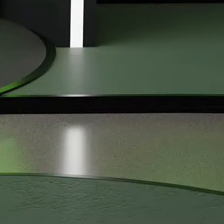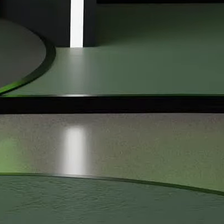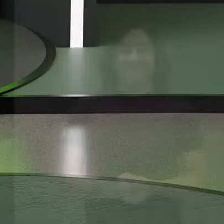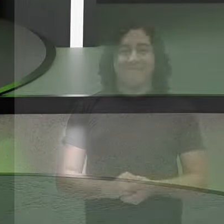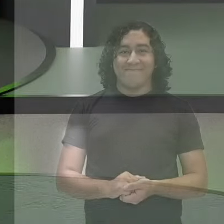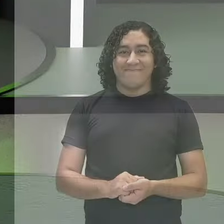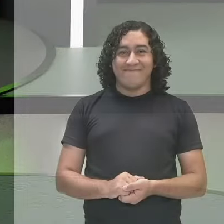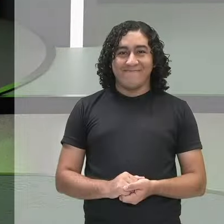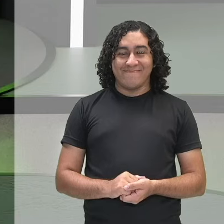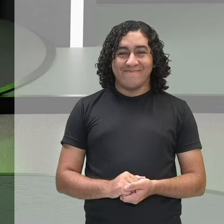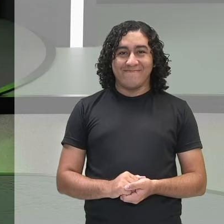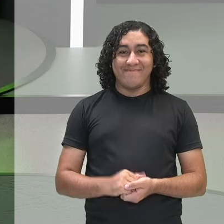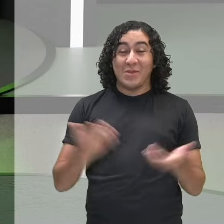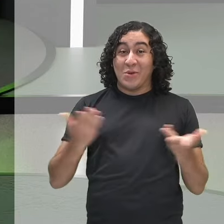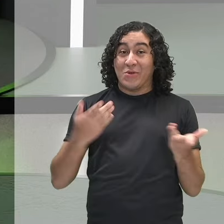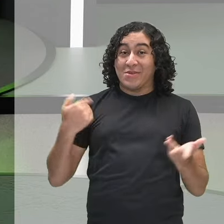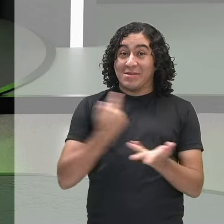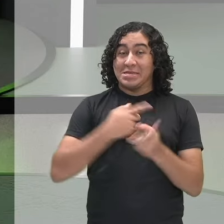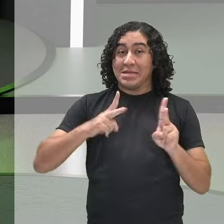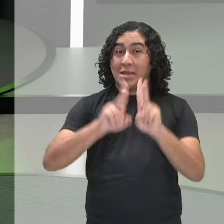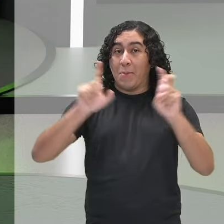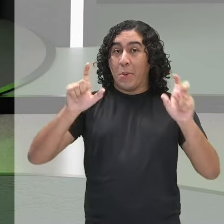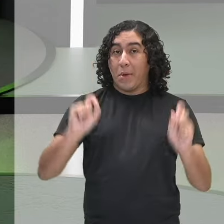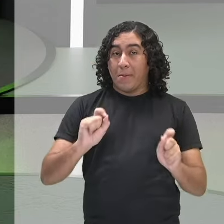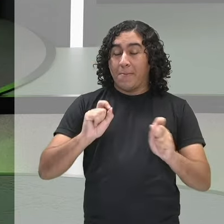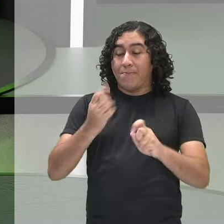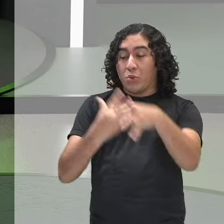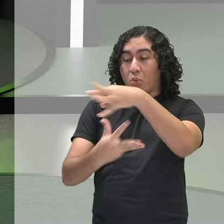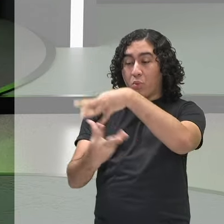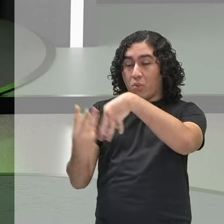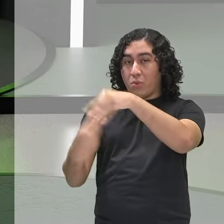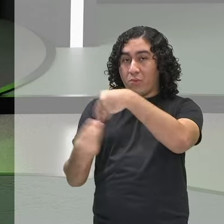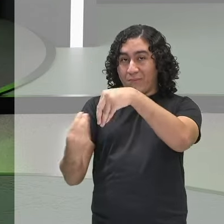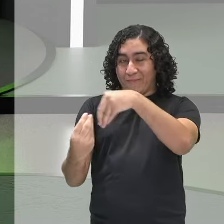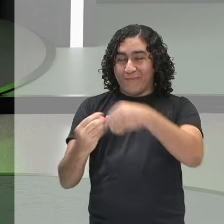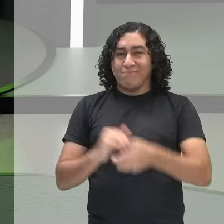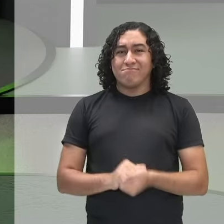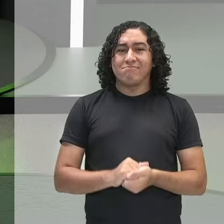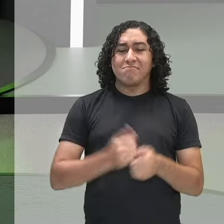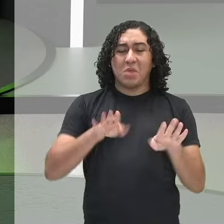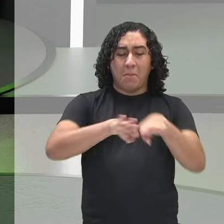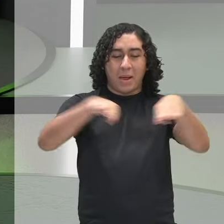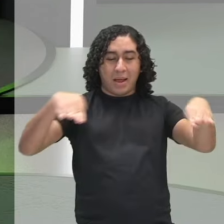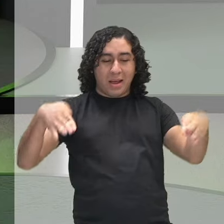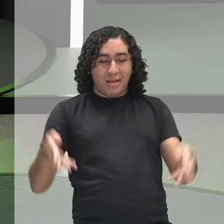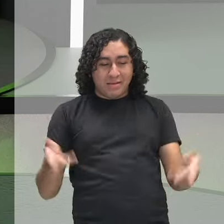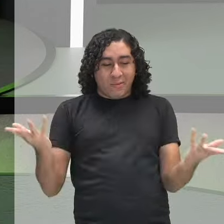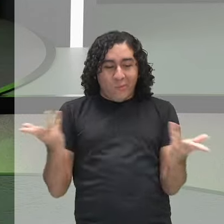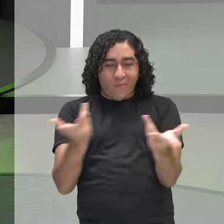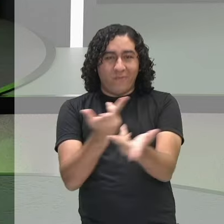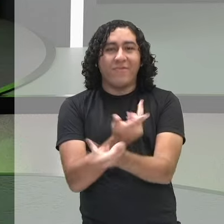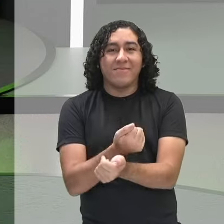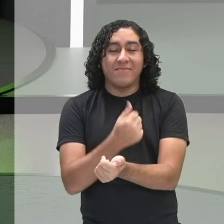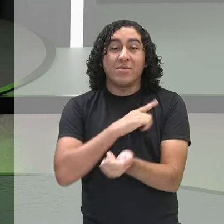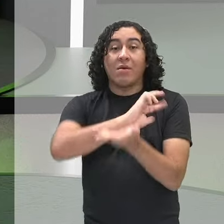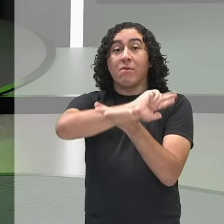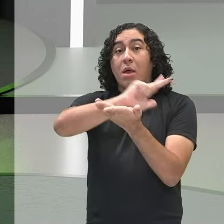Olá! Hoje nós vamos falar sobre solubilidade e olha que mesa farta, né? Nós temos várias